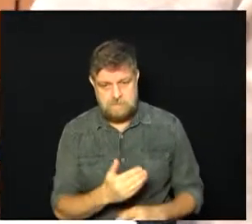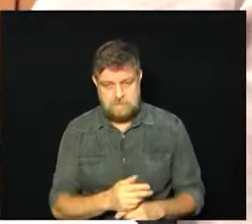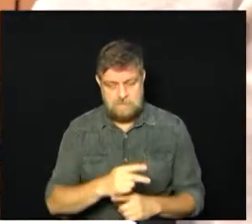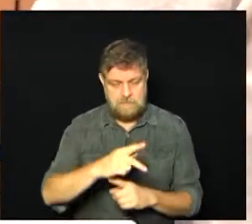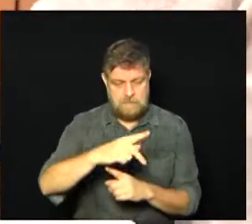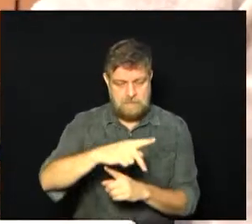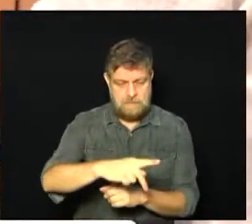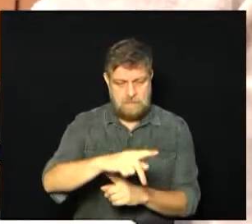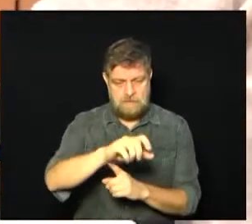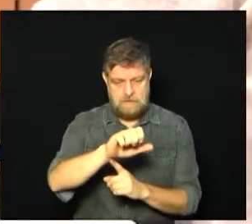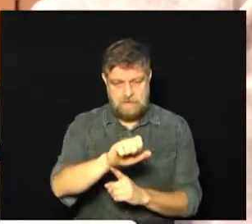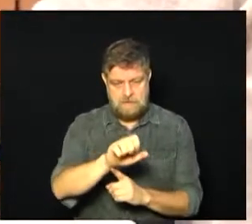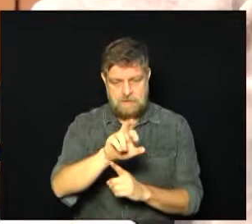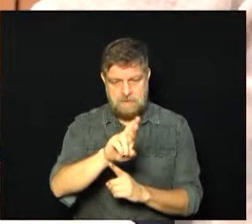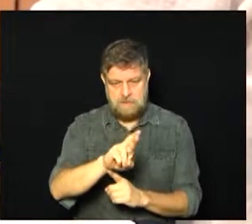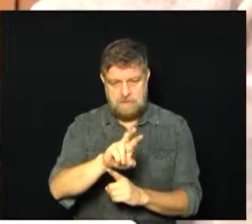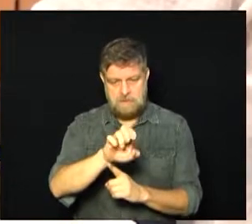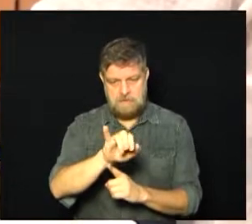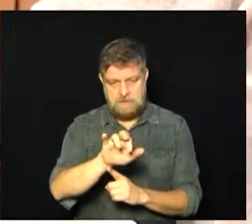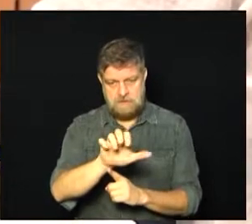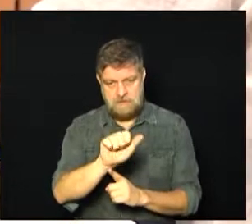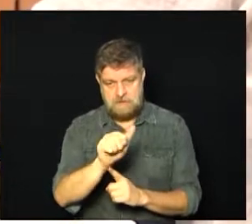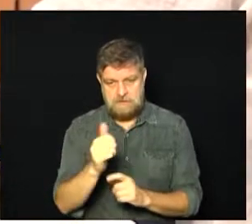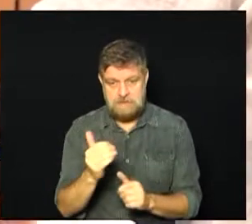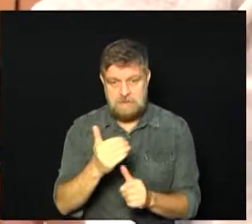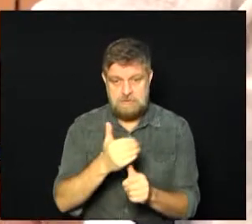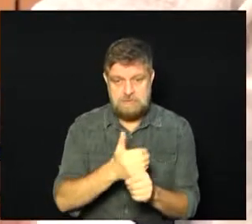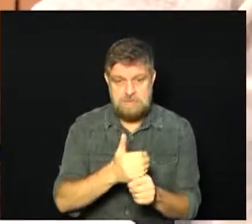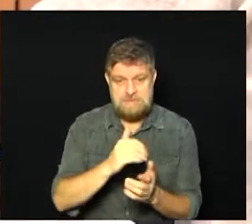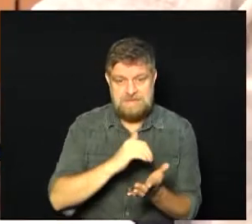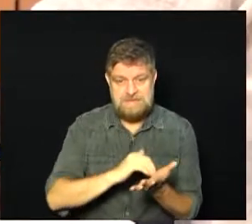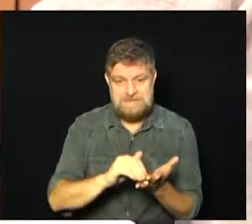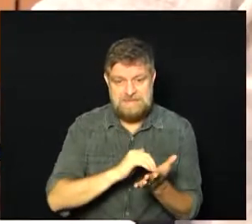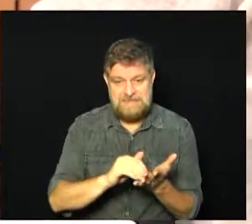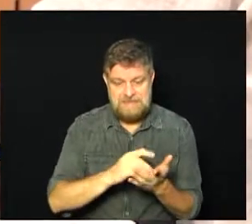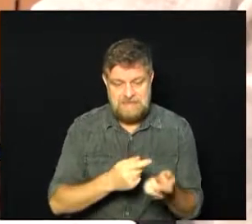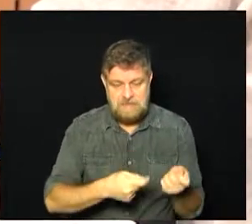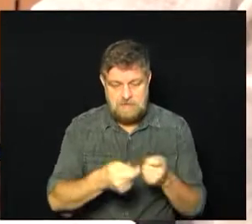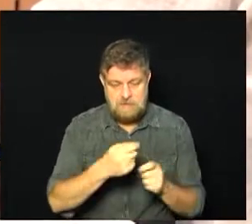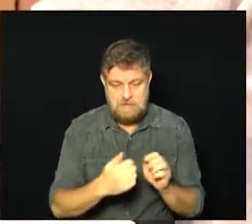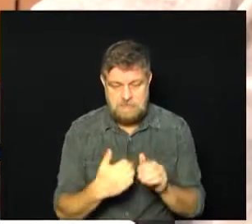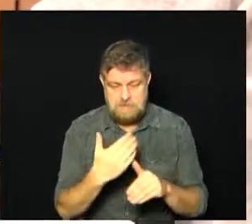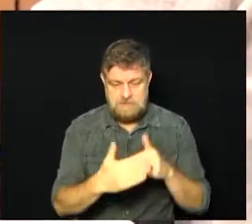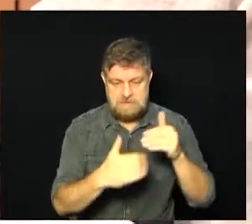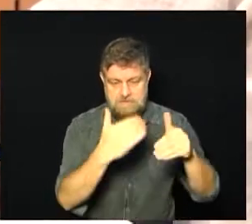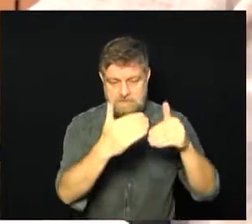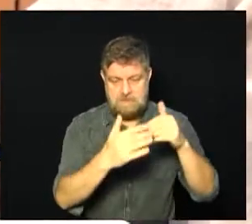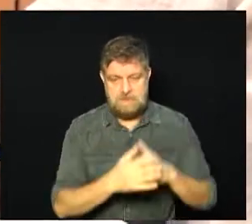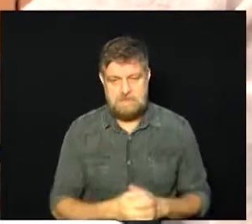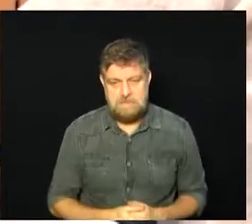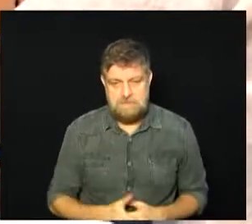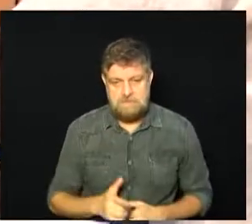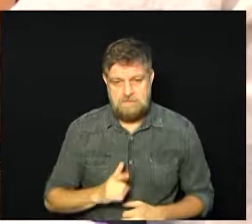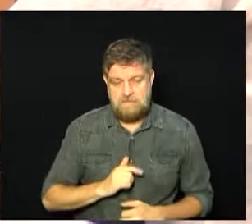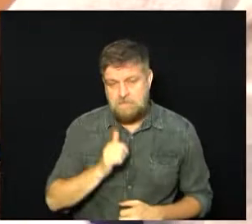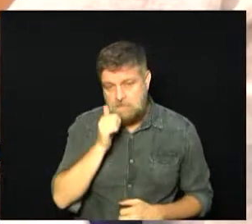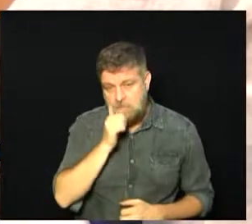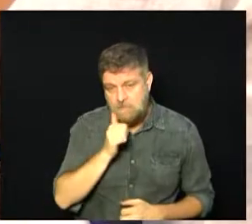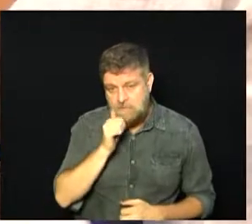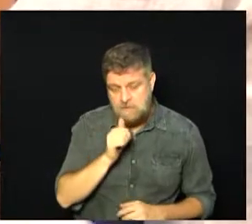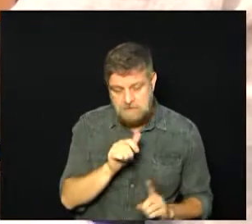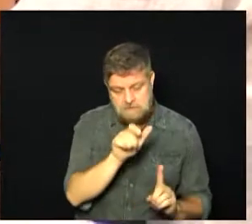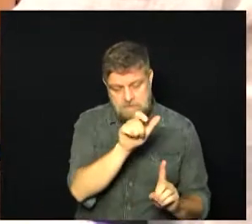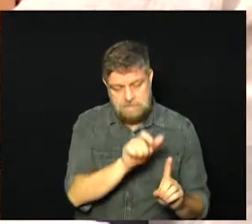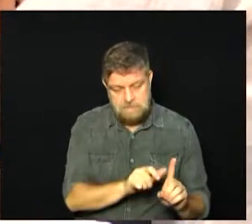ato a nossa secretária de Desenvolvimento Econômico, Adriana Flose, a Tereza Penteado, do